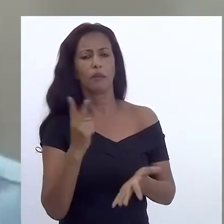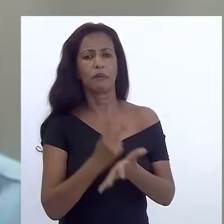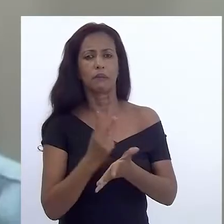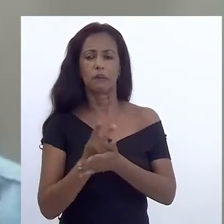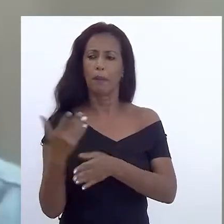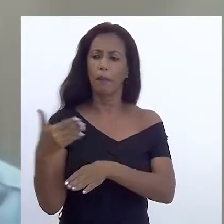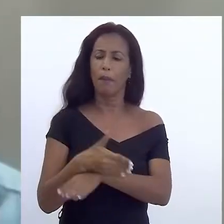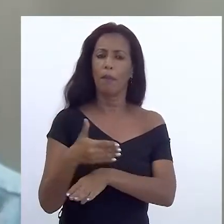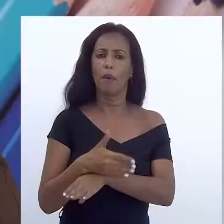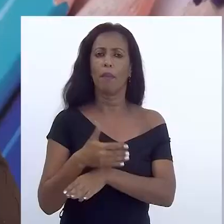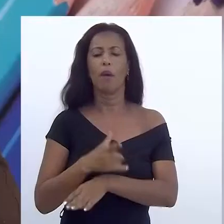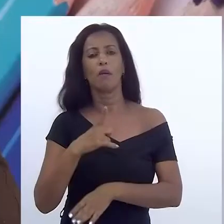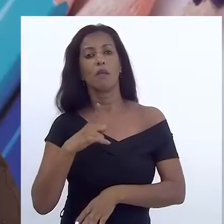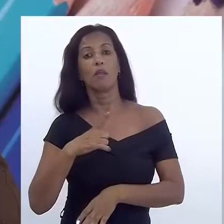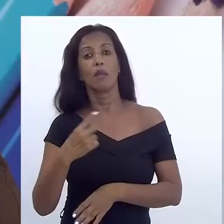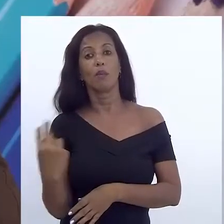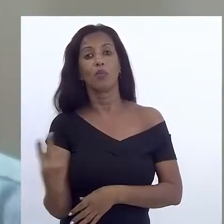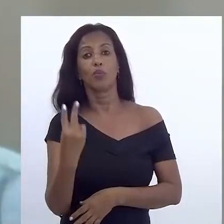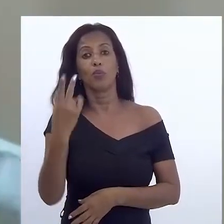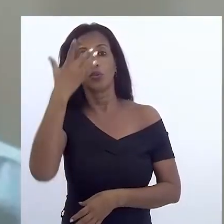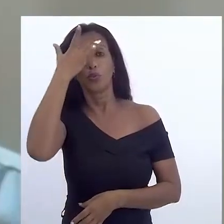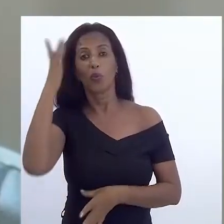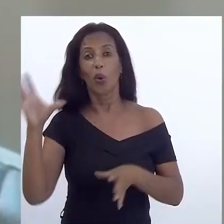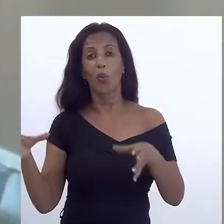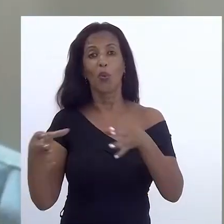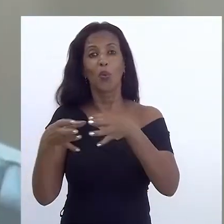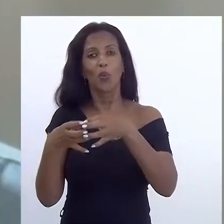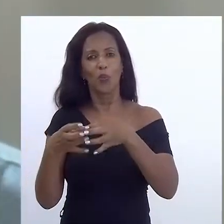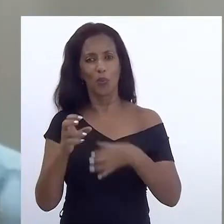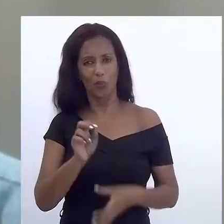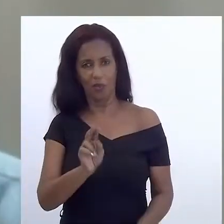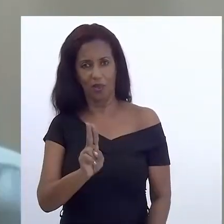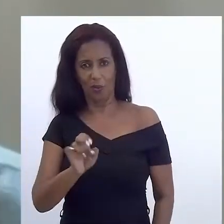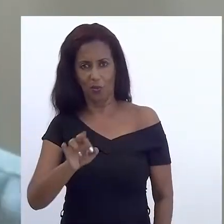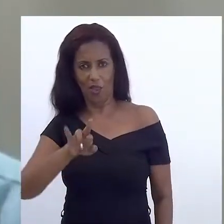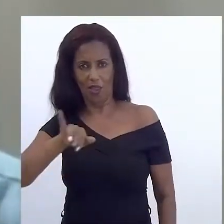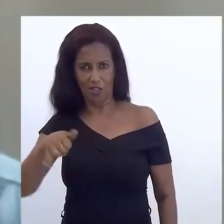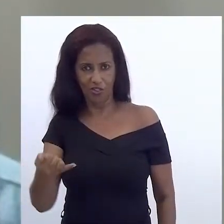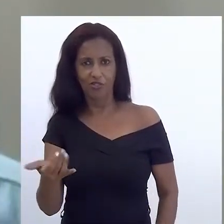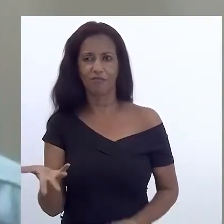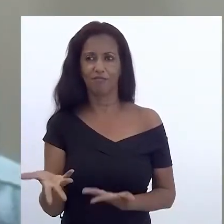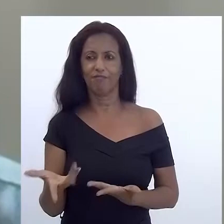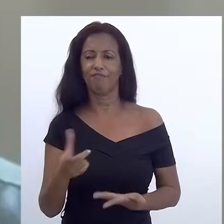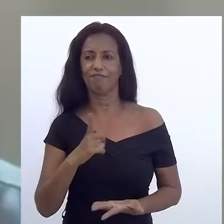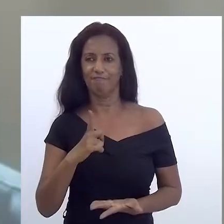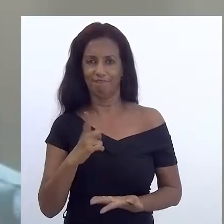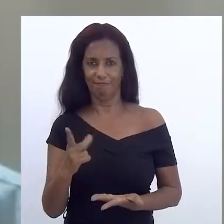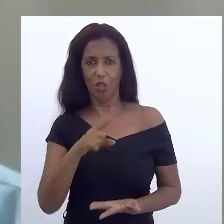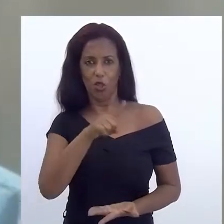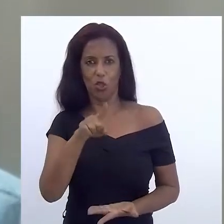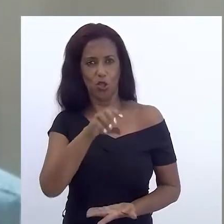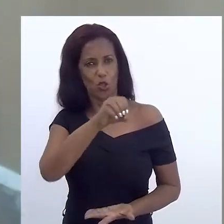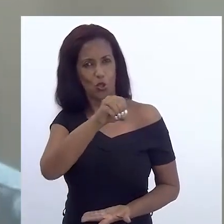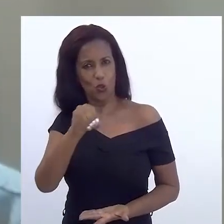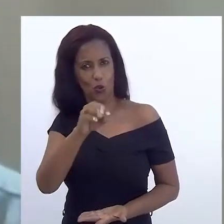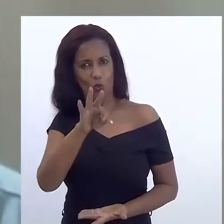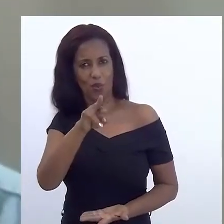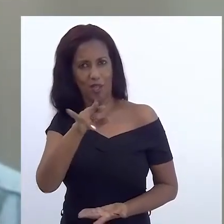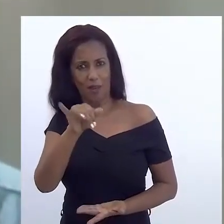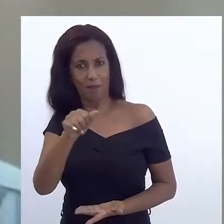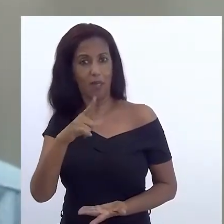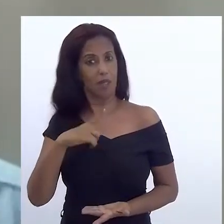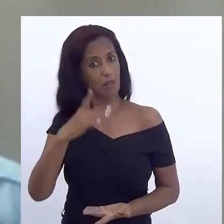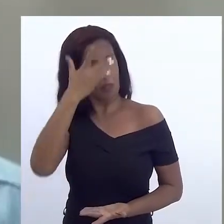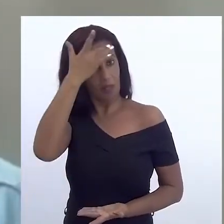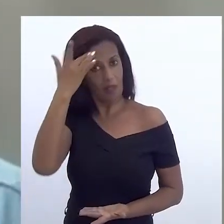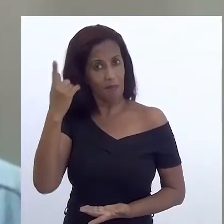Temos pessoas, dois Muito integrantes legal. da Guarda Municipal no grupo da UERJ. Na realidade, o grupo de zooterapia, que a gente chama da UERJ, tem pessoas do Hospital da Lagoa, da